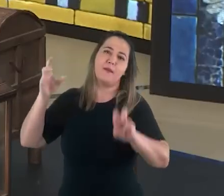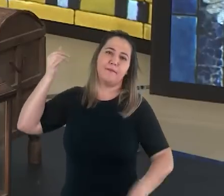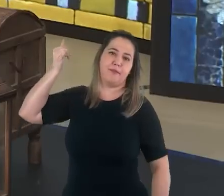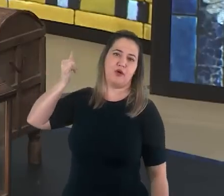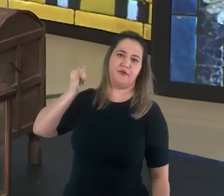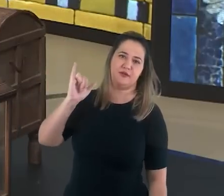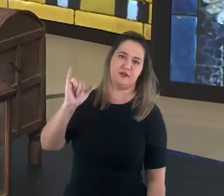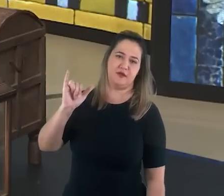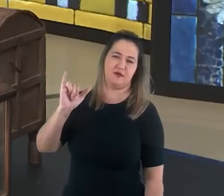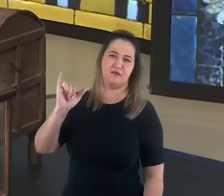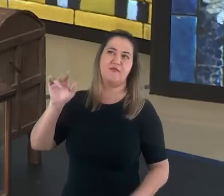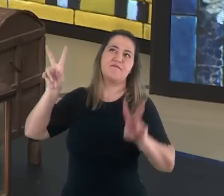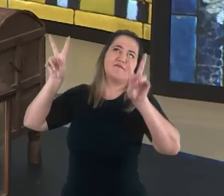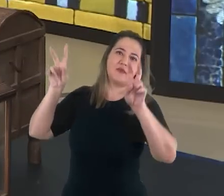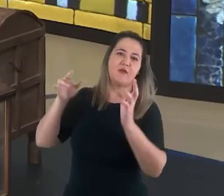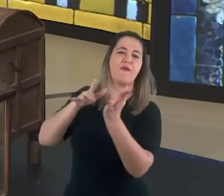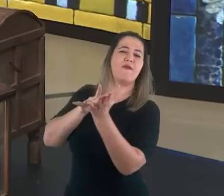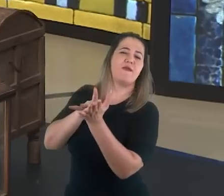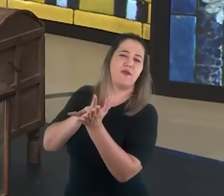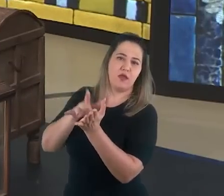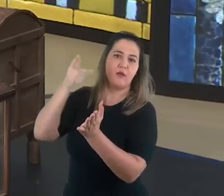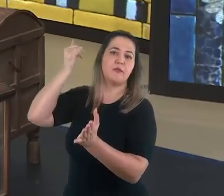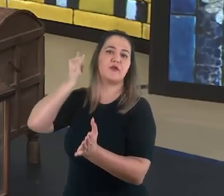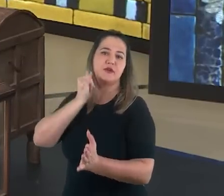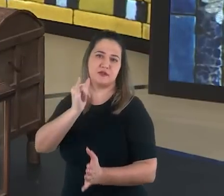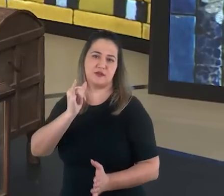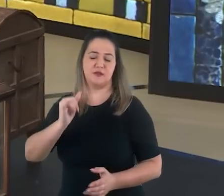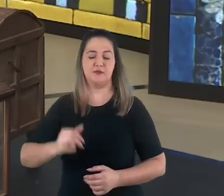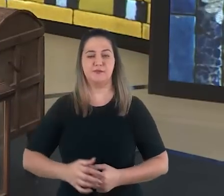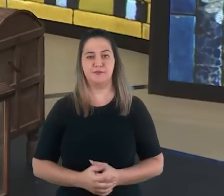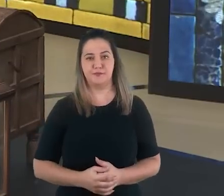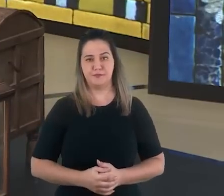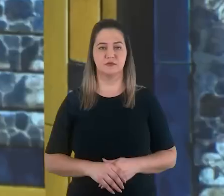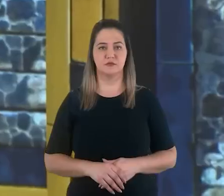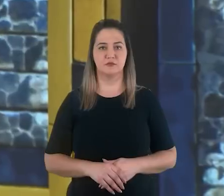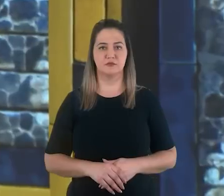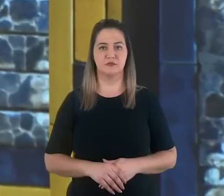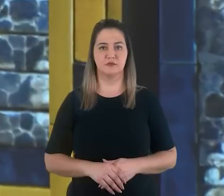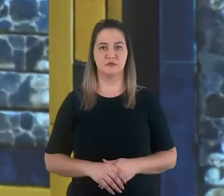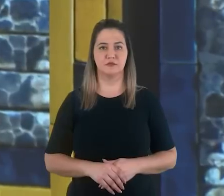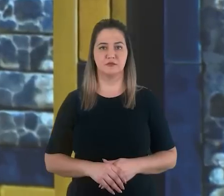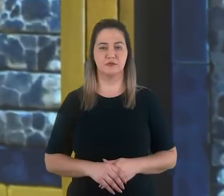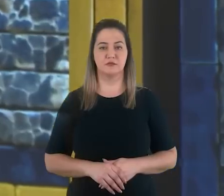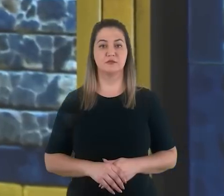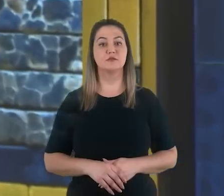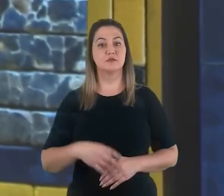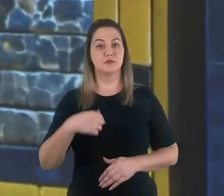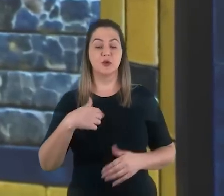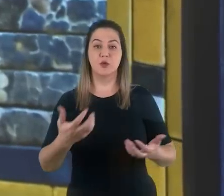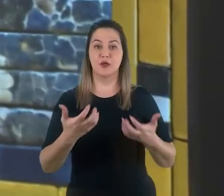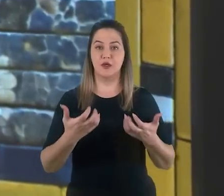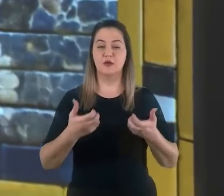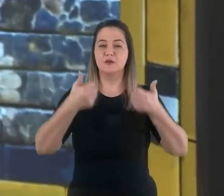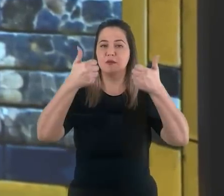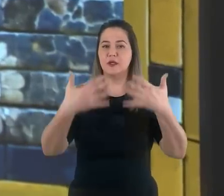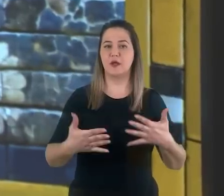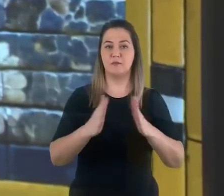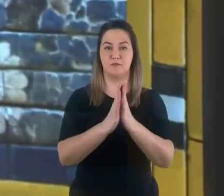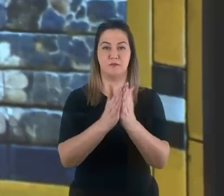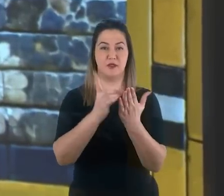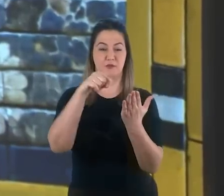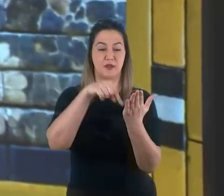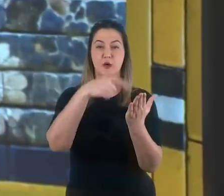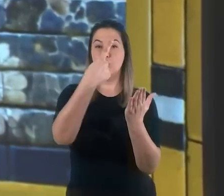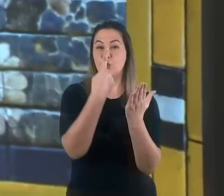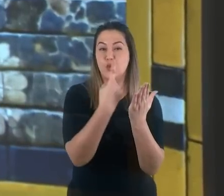uma afirmação como se ela estivesse de fato prevendo o futuro. Ou seja, a Bíblia não era o único livro a trazer